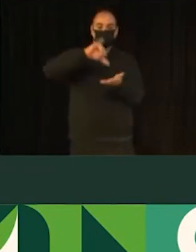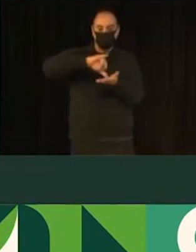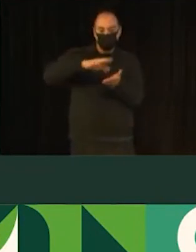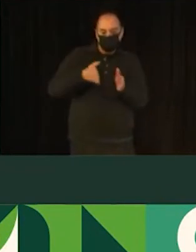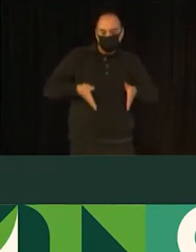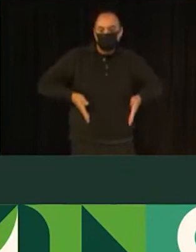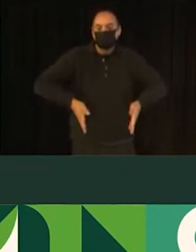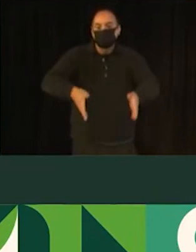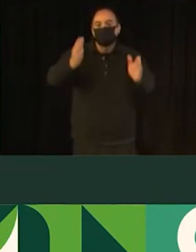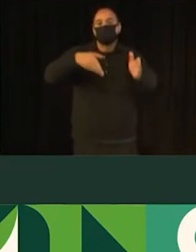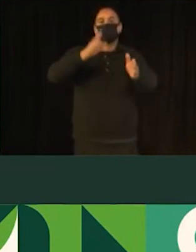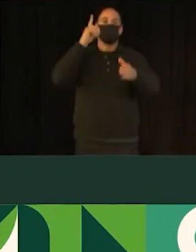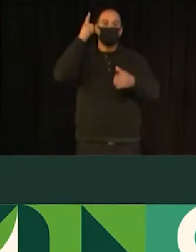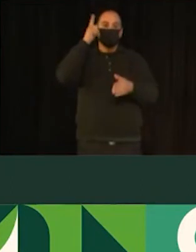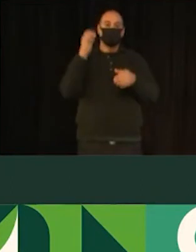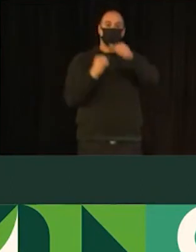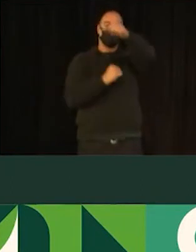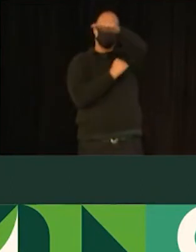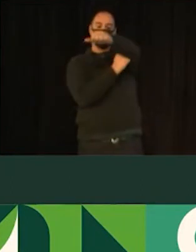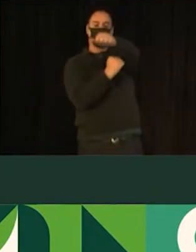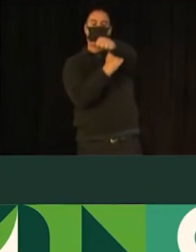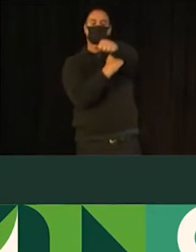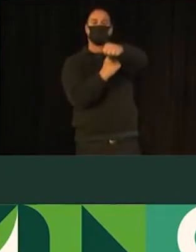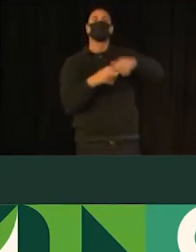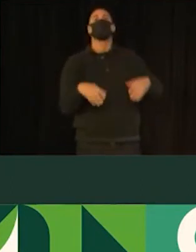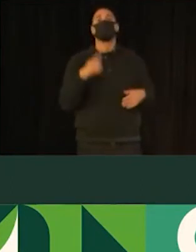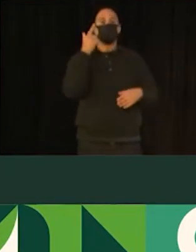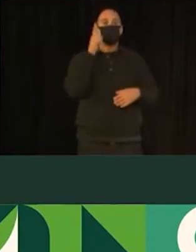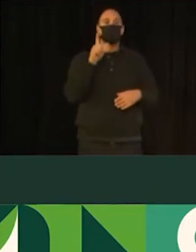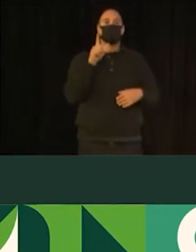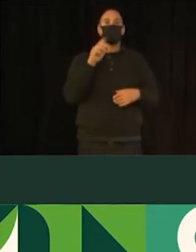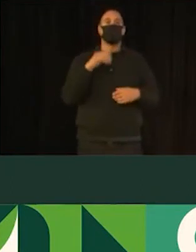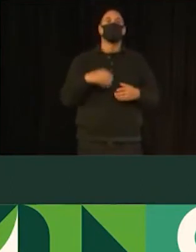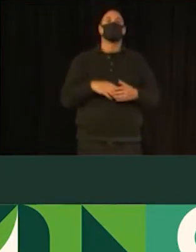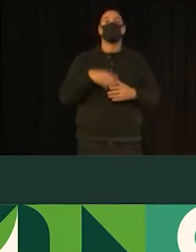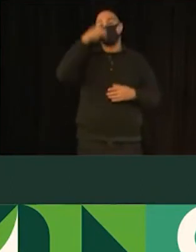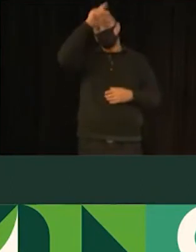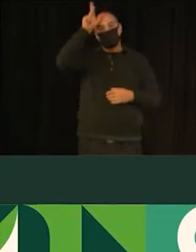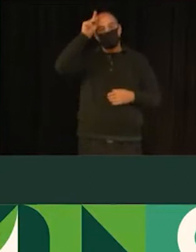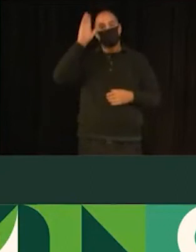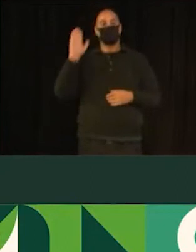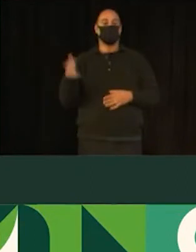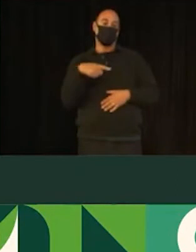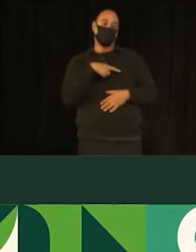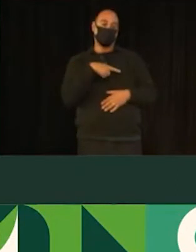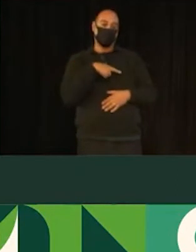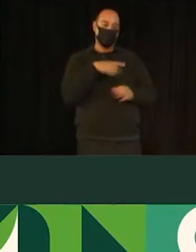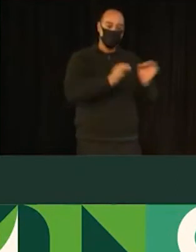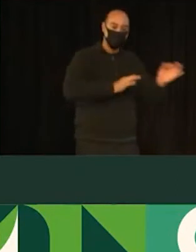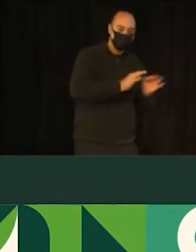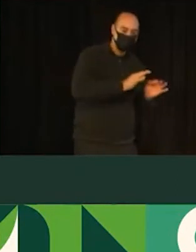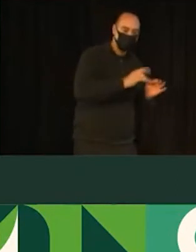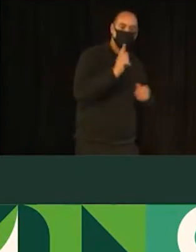Então, assim, a Prefeitura ela não sai do zero. A Prefeitura possui um ativo intelectual, um